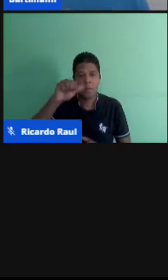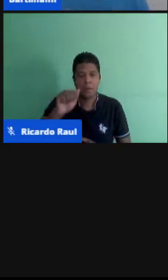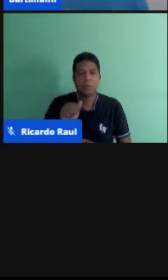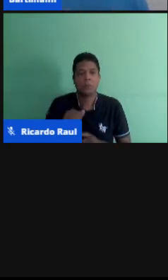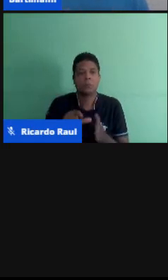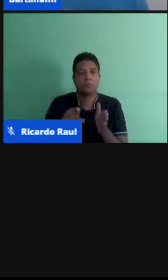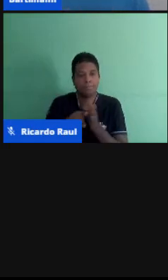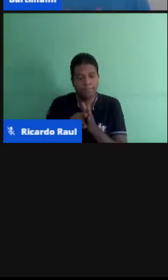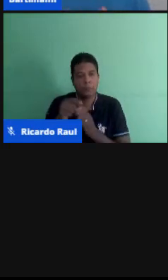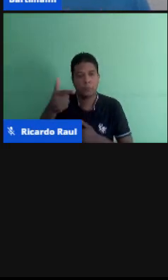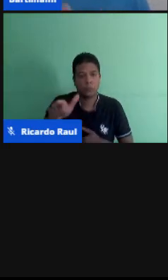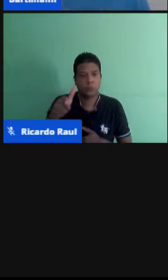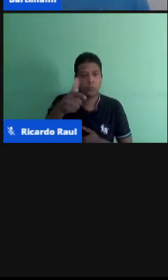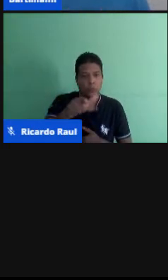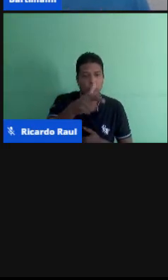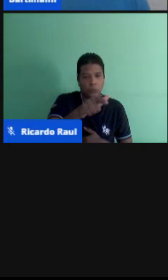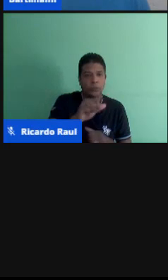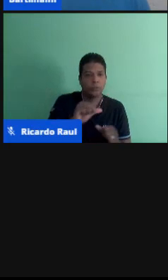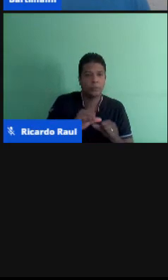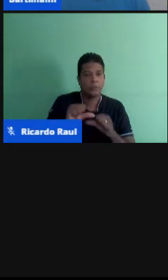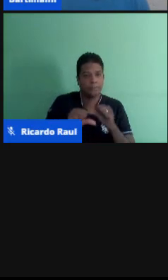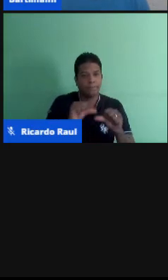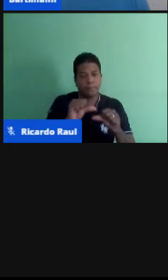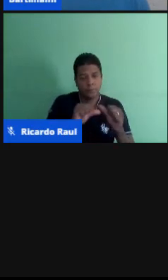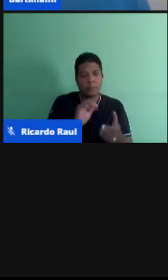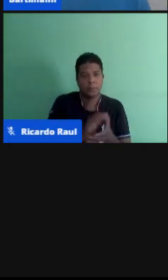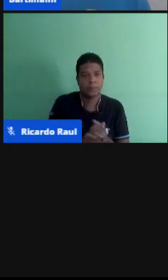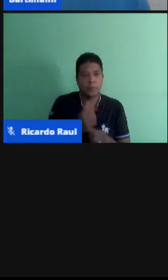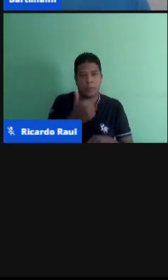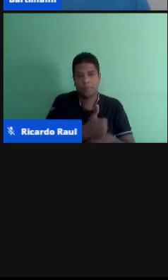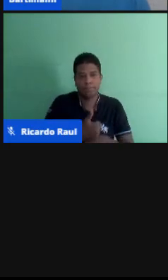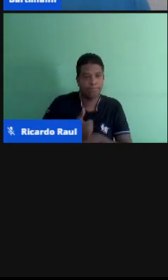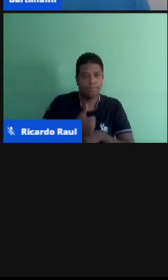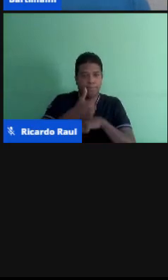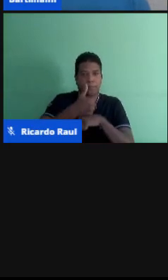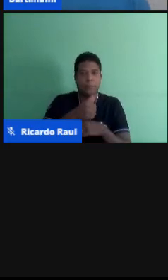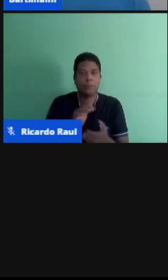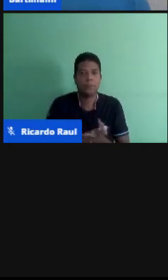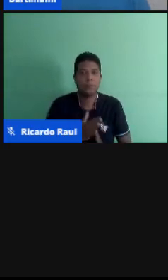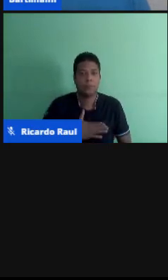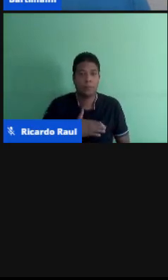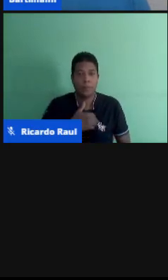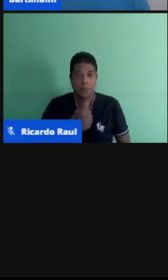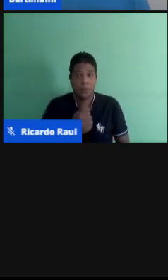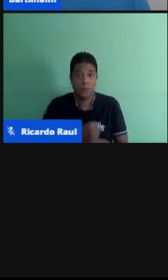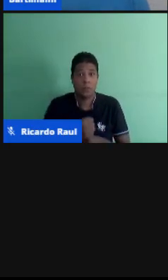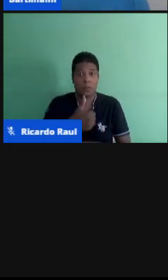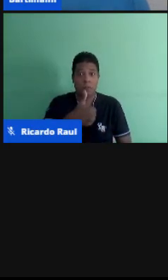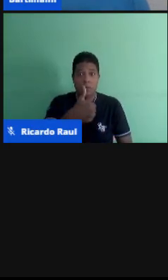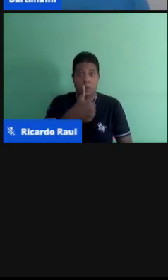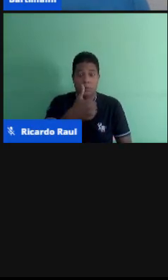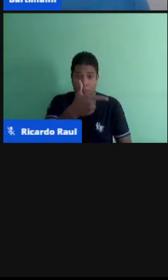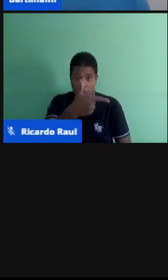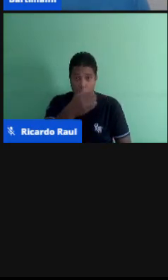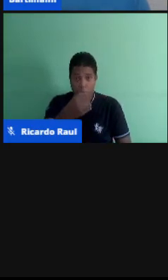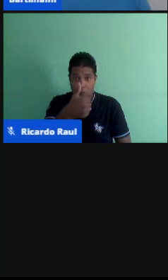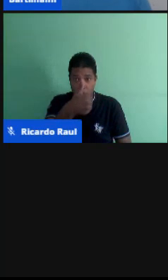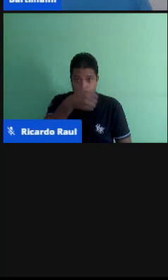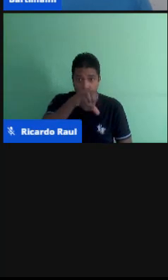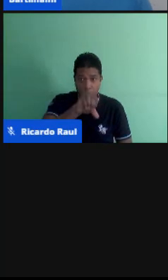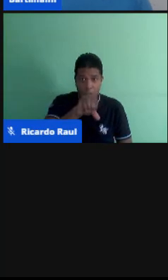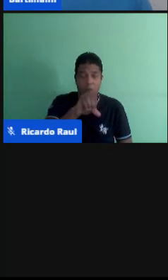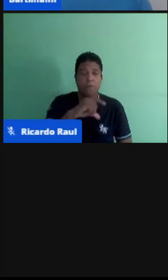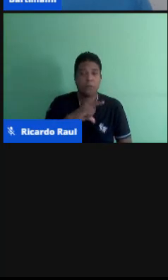revisitado pelos pesquisadores, buscando um ganho qualitativo. Em agosto de 2019, você tem